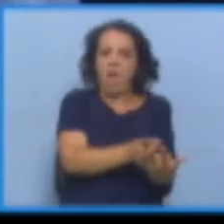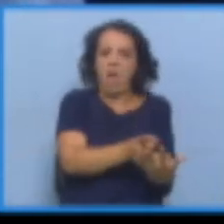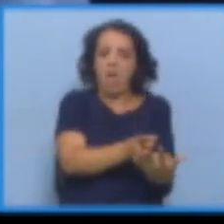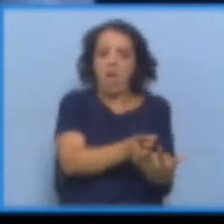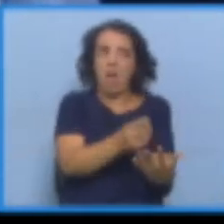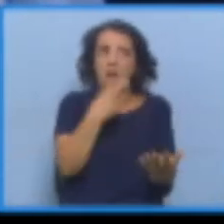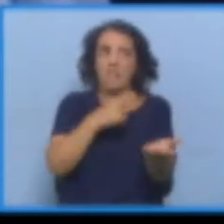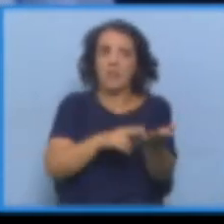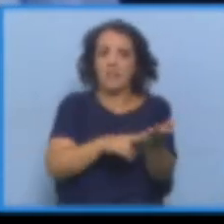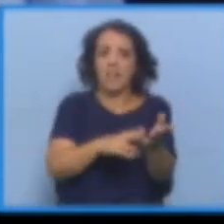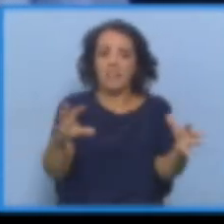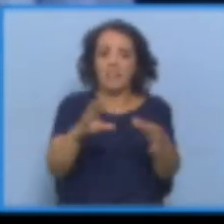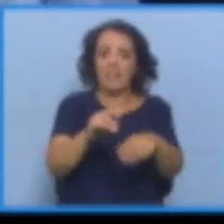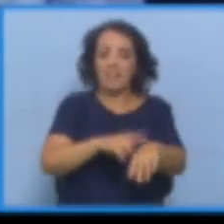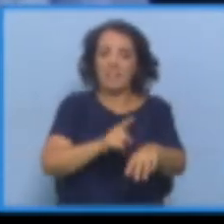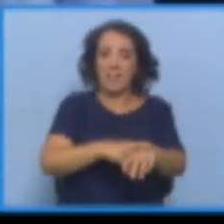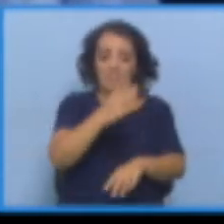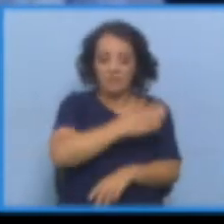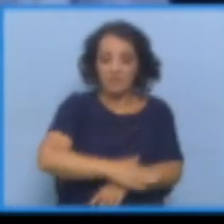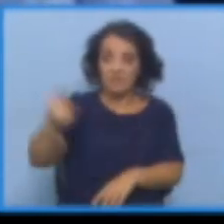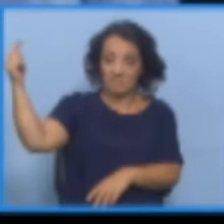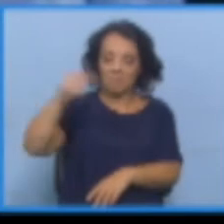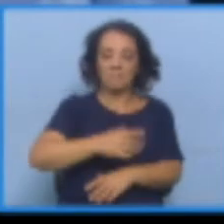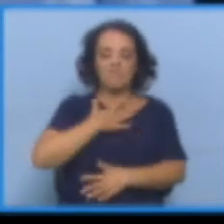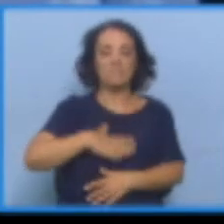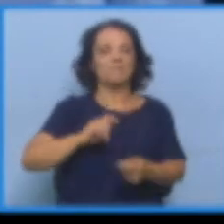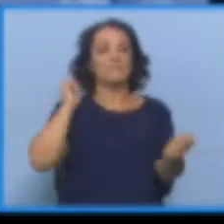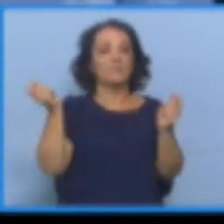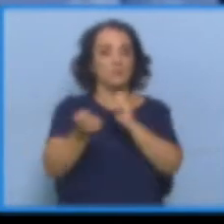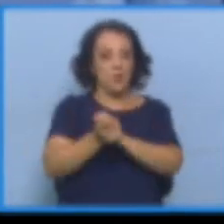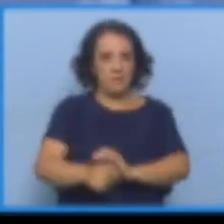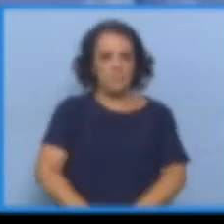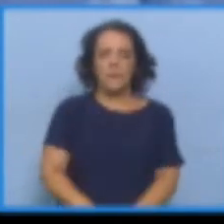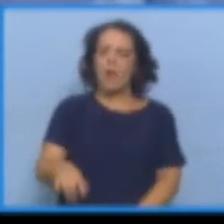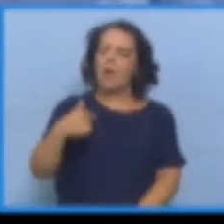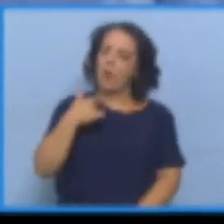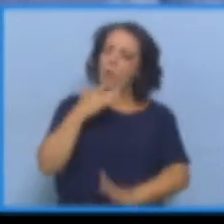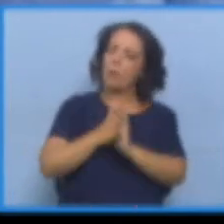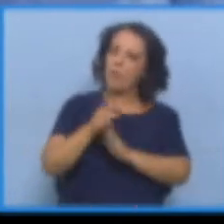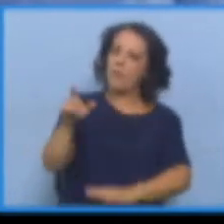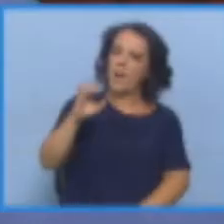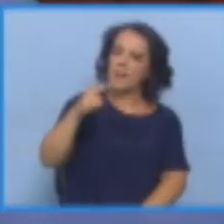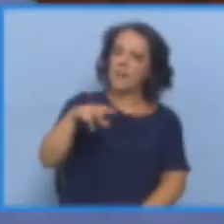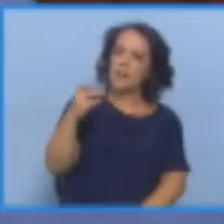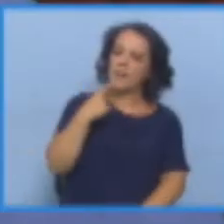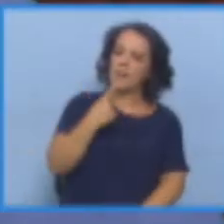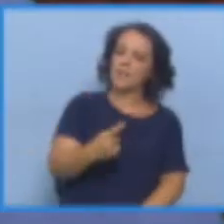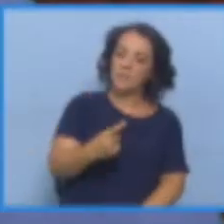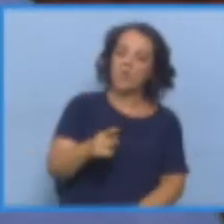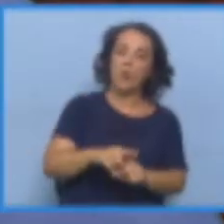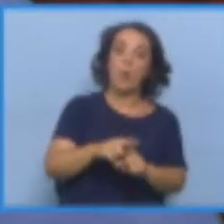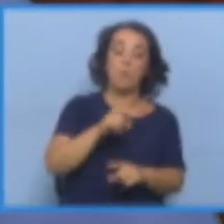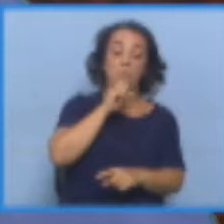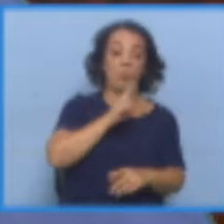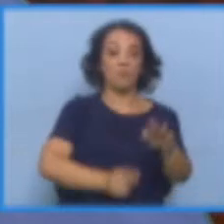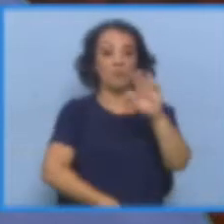batizados. E aí regressam transformados. Eu pego no que a Catarina disse, sobretudo uma expressão ali, que podem partir por motivos